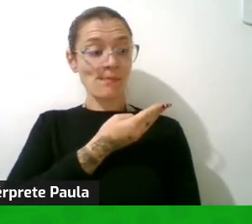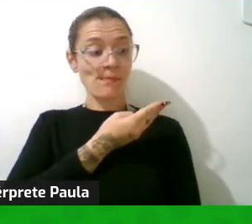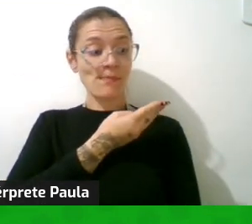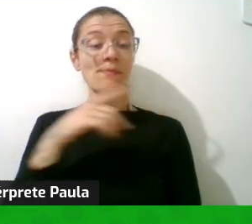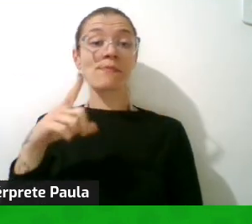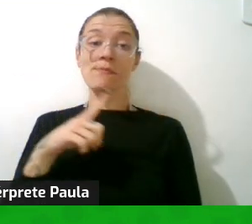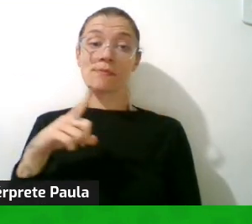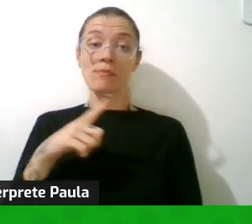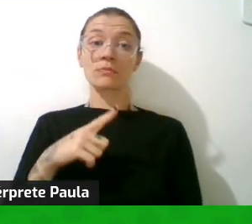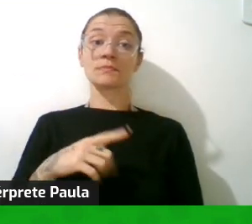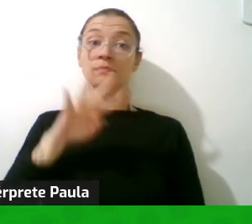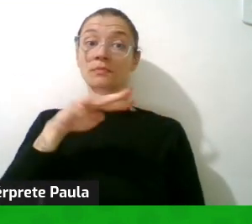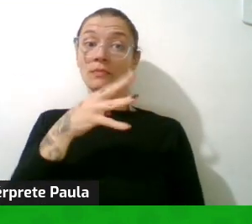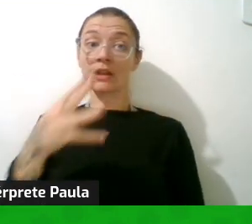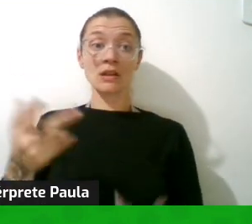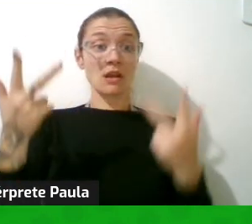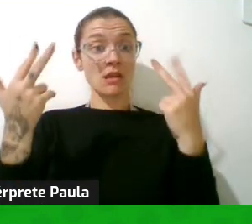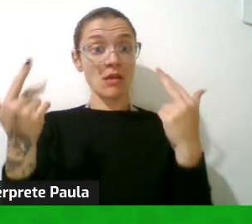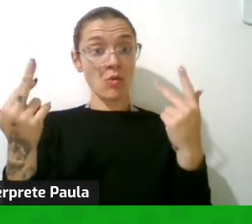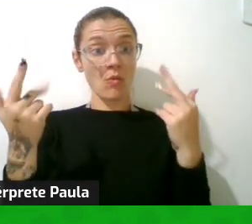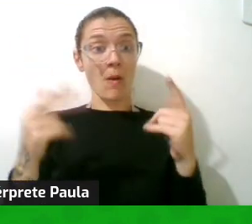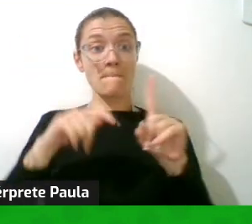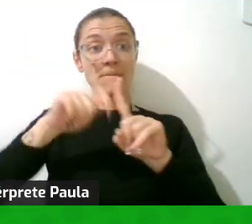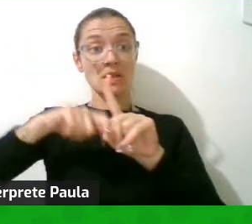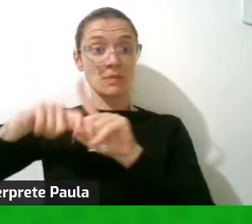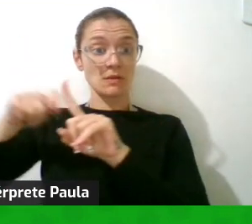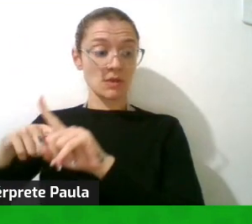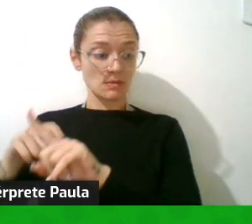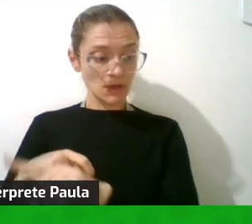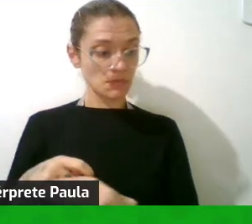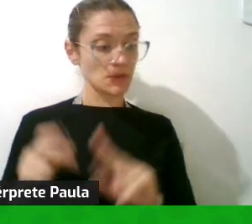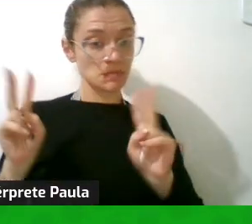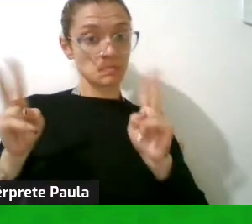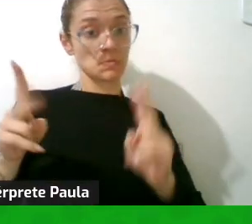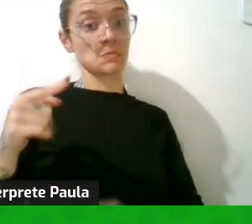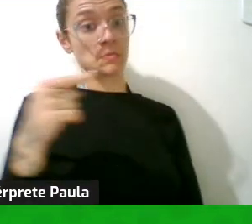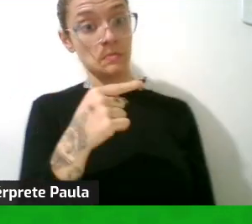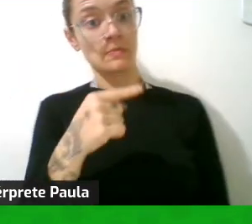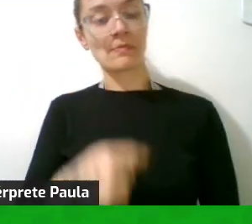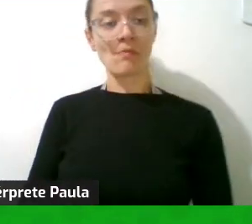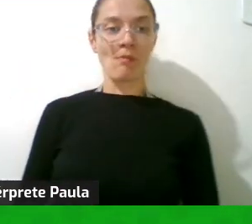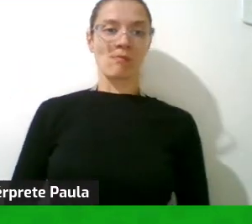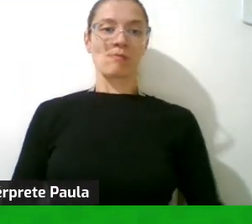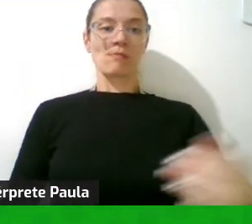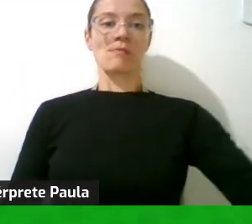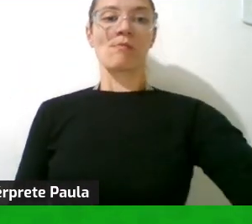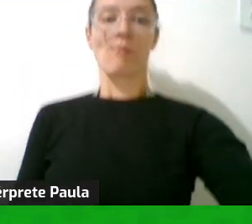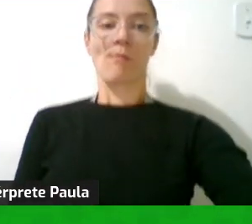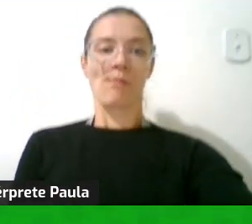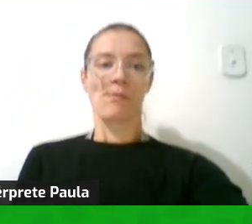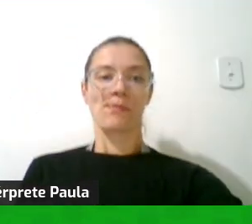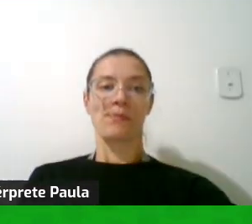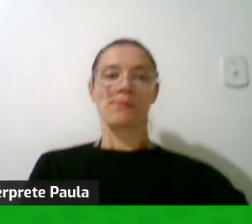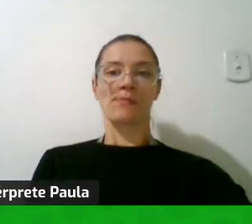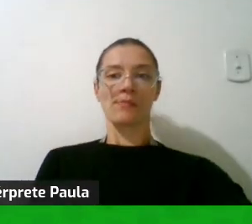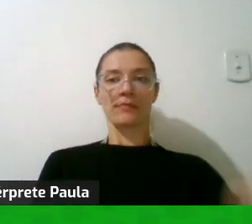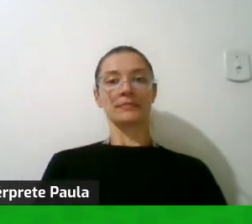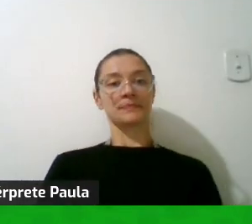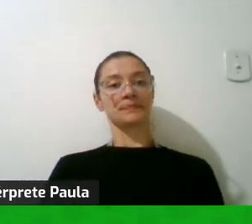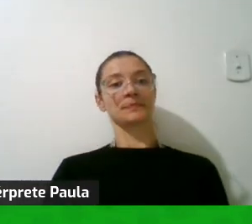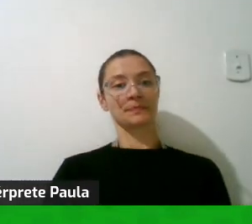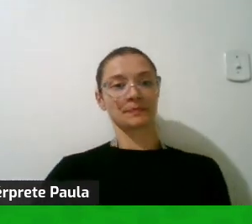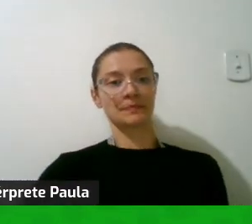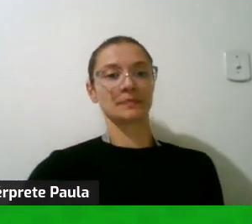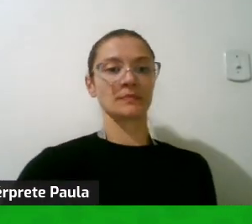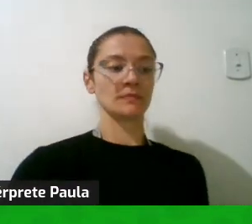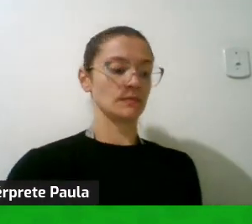os meses e ela não vai conversar com o outro lado, vai ficar sempre aqui. Perfeito. Então, o que